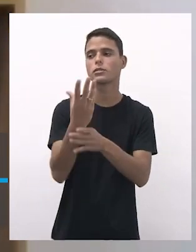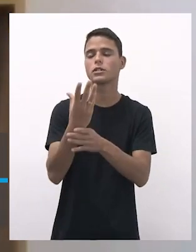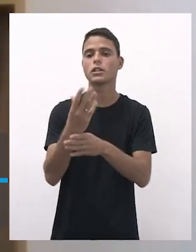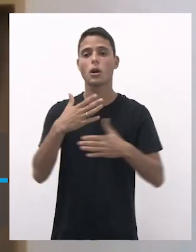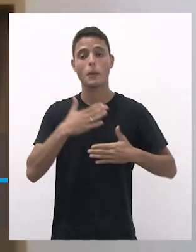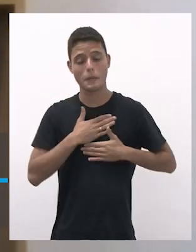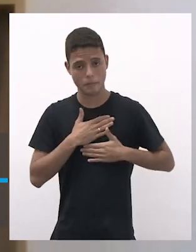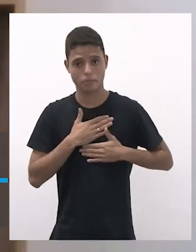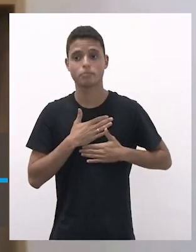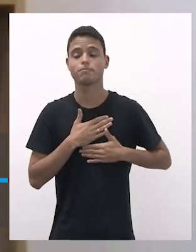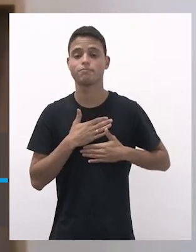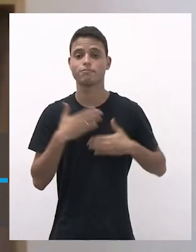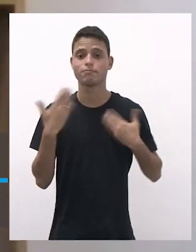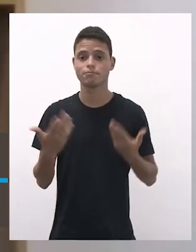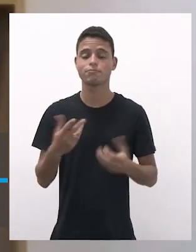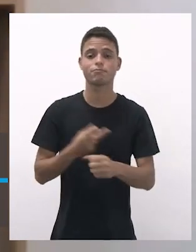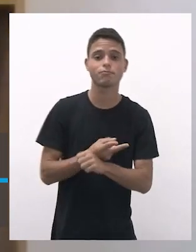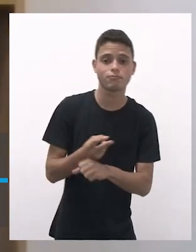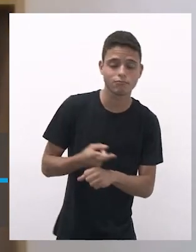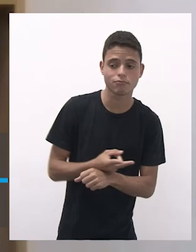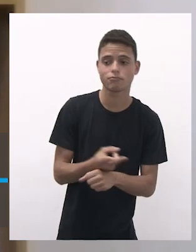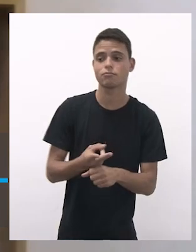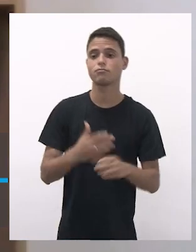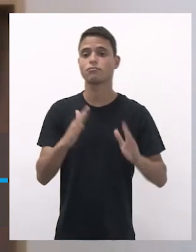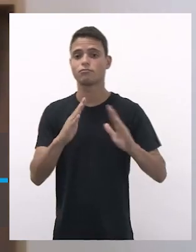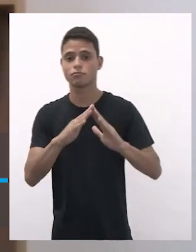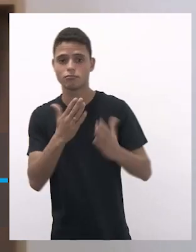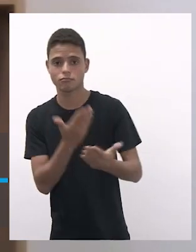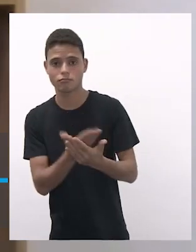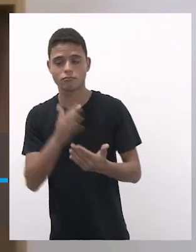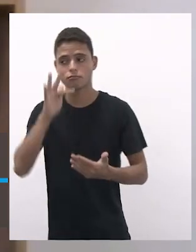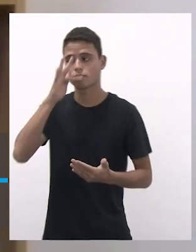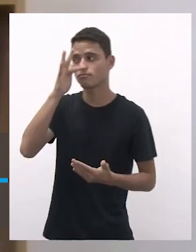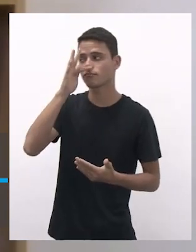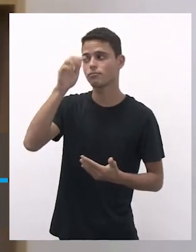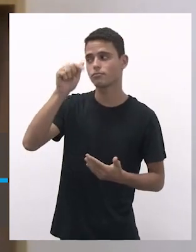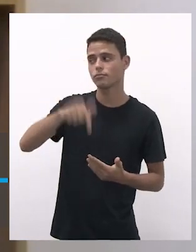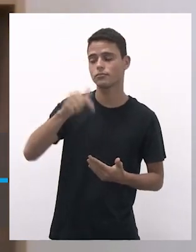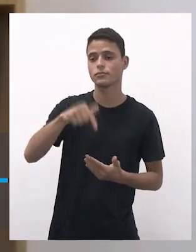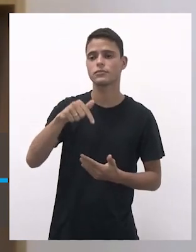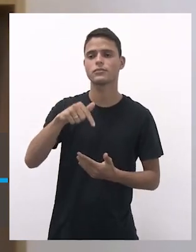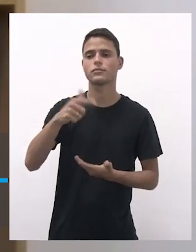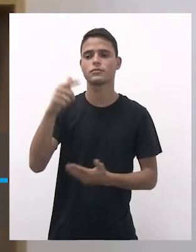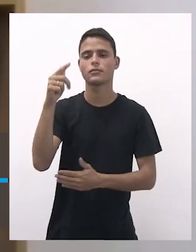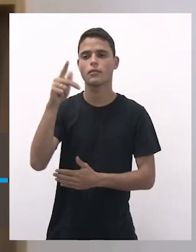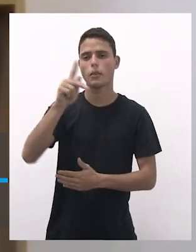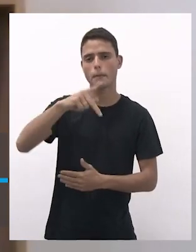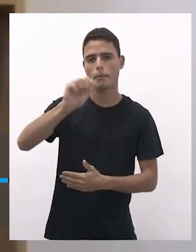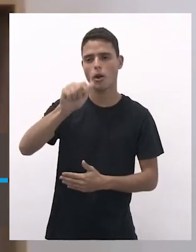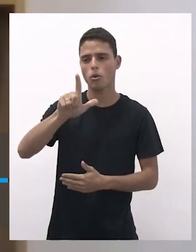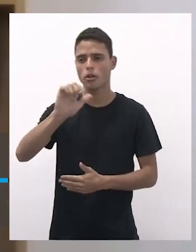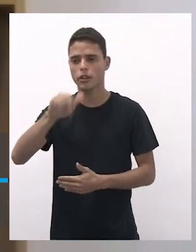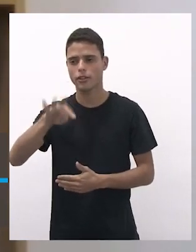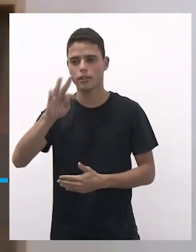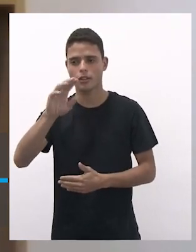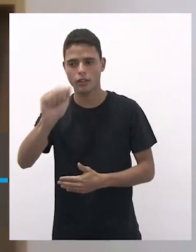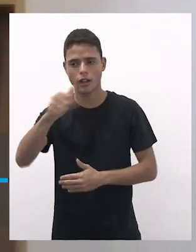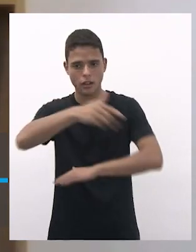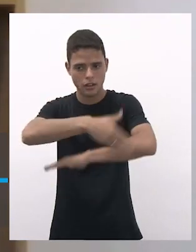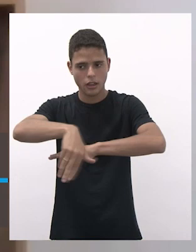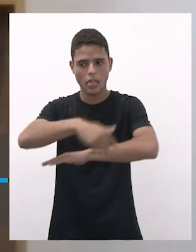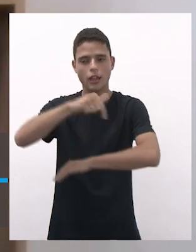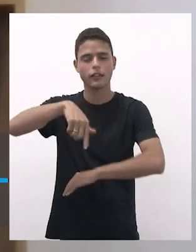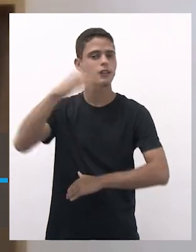naquela ocasião, eu procurei a Casa das Rosas, né, aqui na Avenida Paulista, aqui em São Paulo, e a Casa